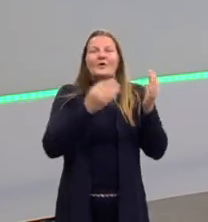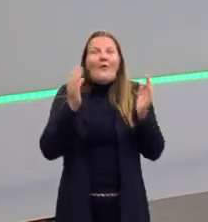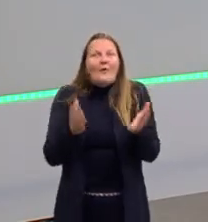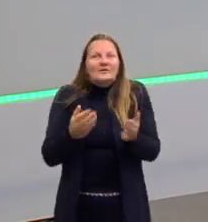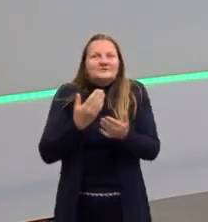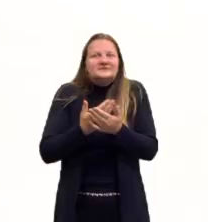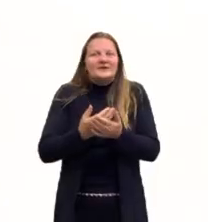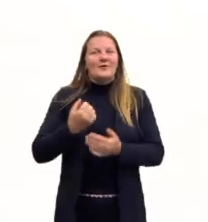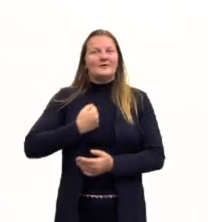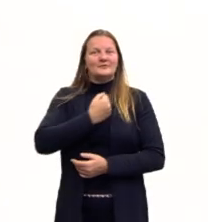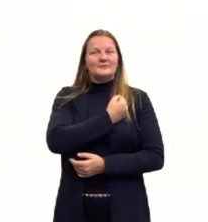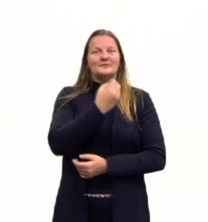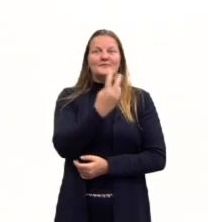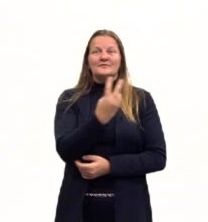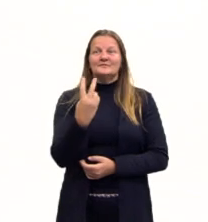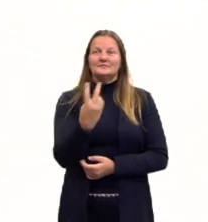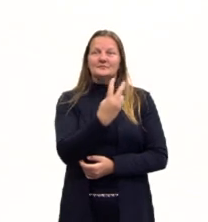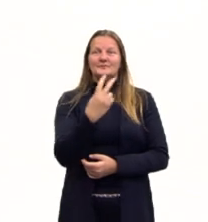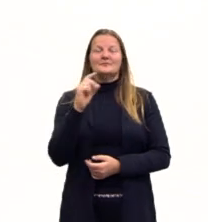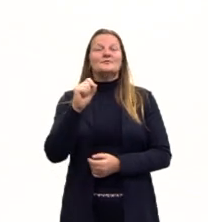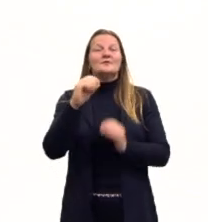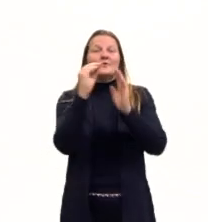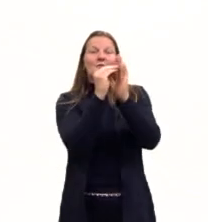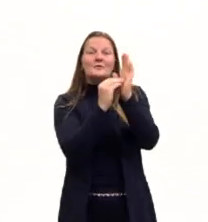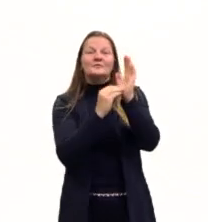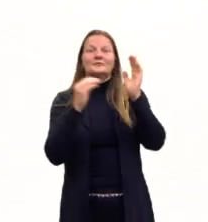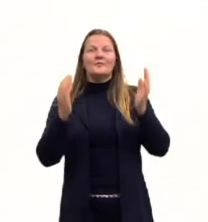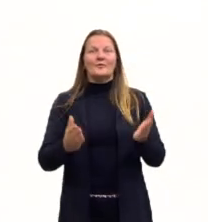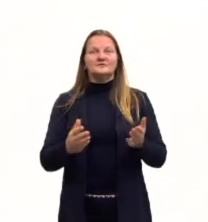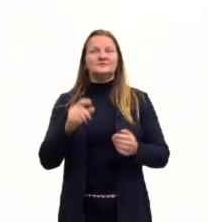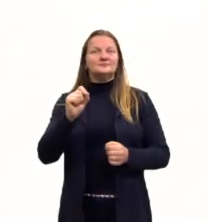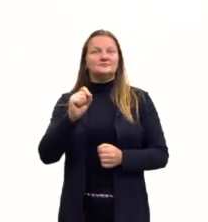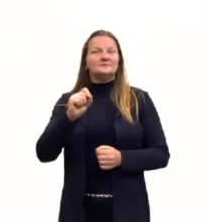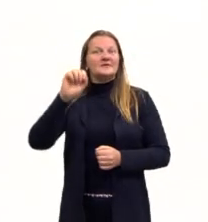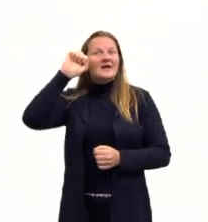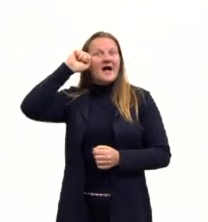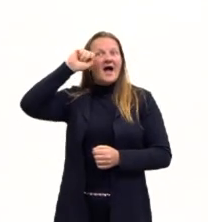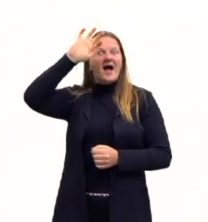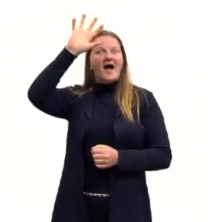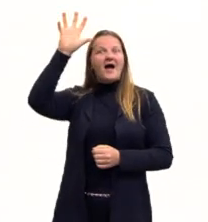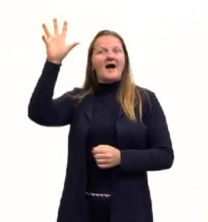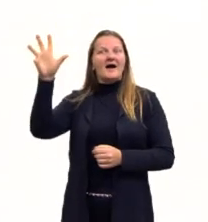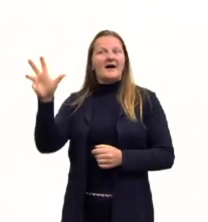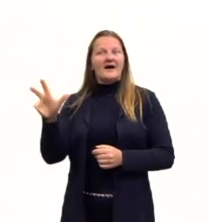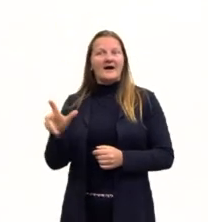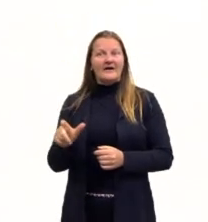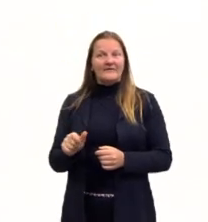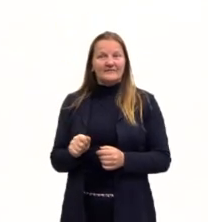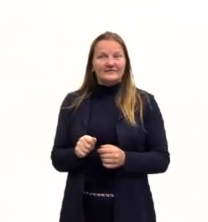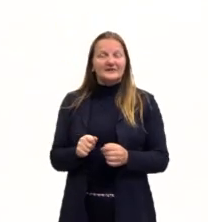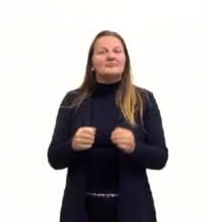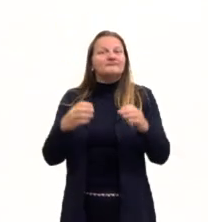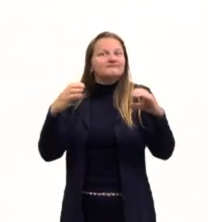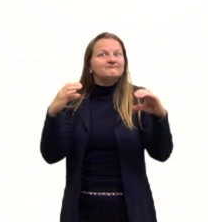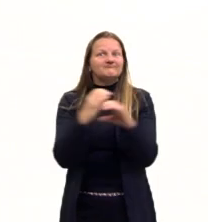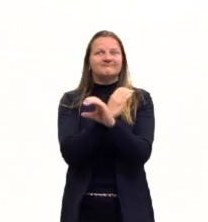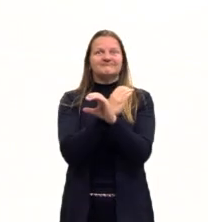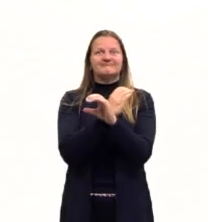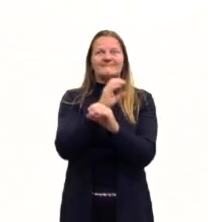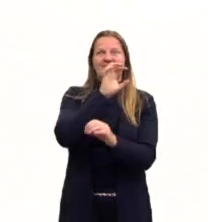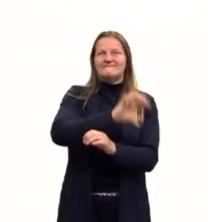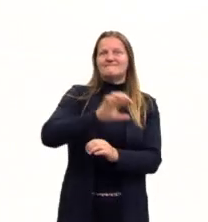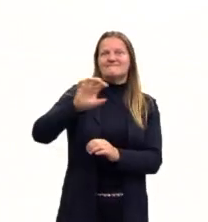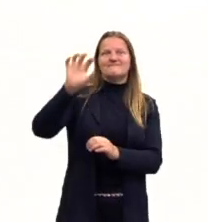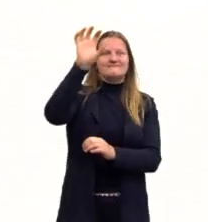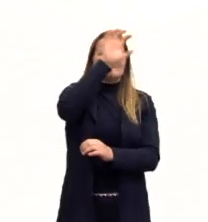na aula de número 22 e o que que a gente vai ver nessa aula de número 22 é justamente o continente Africano Justamente a